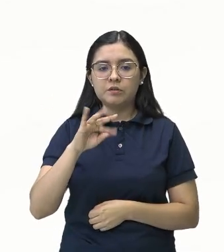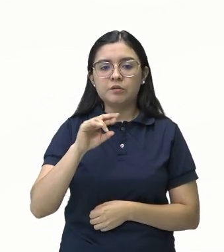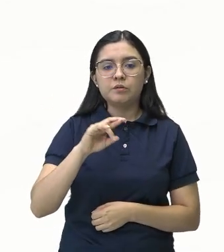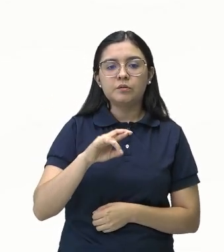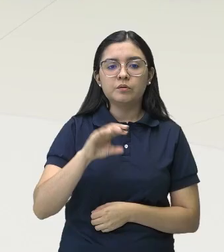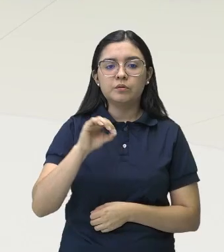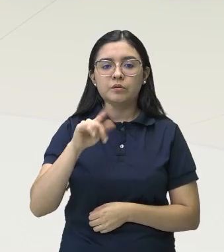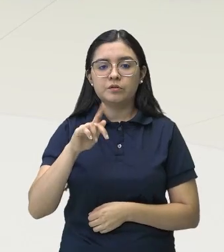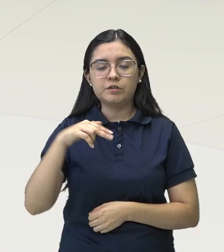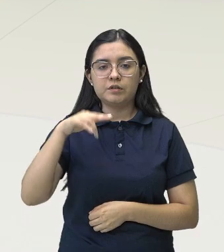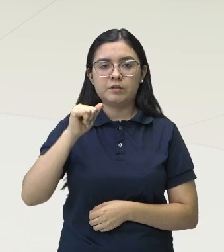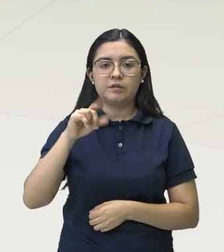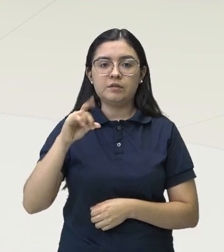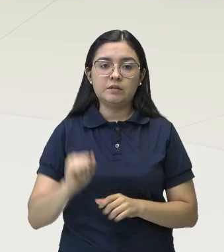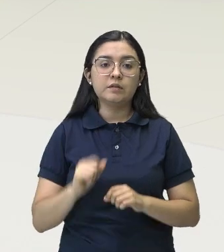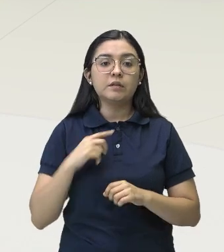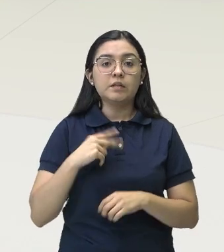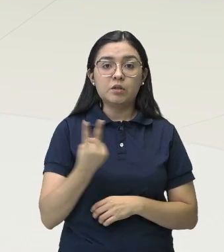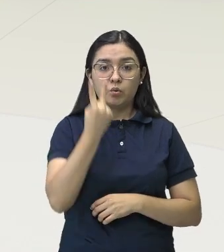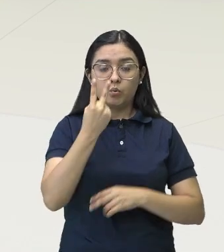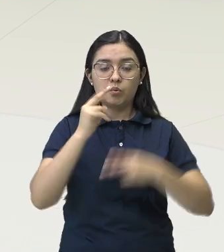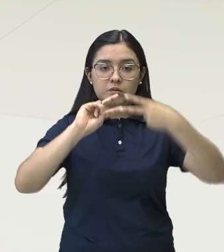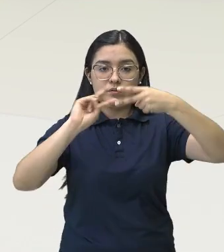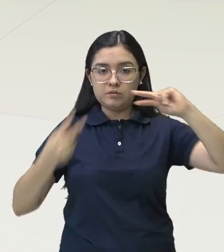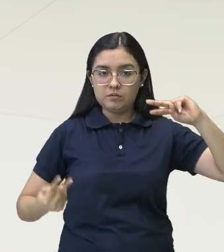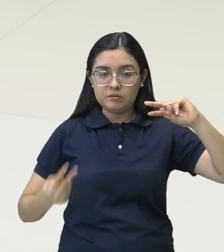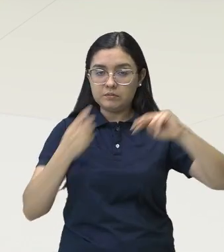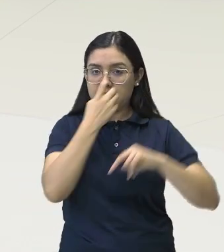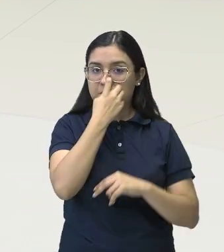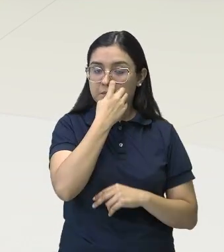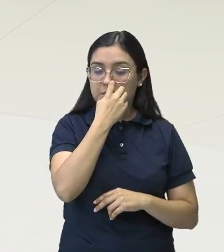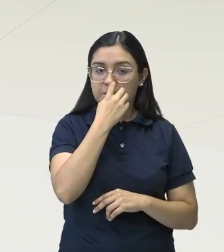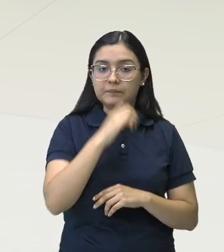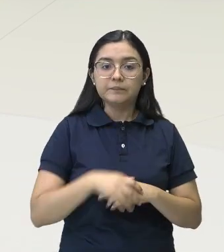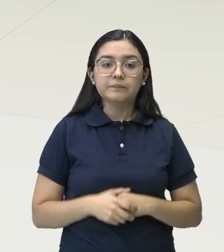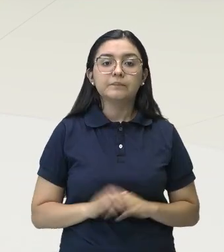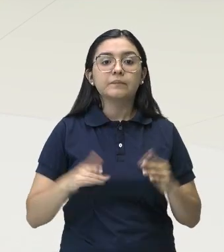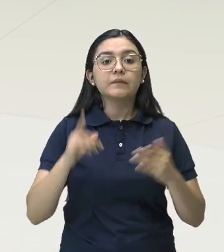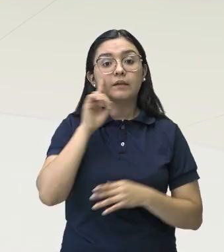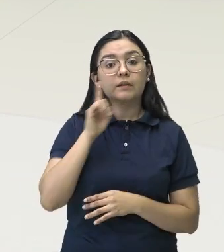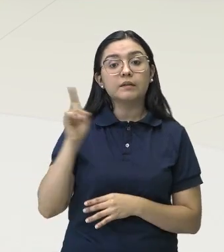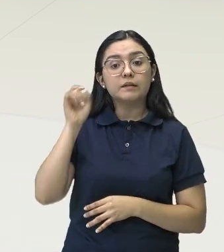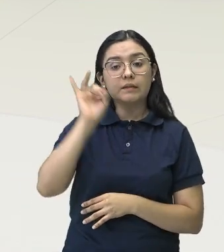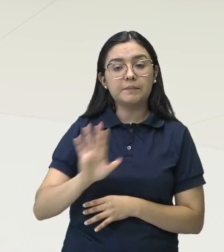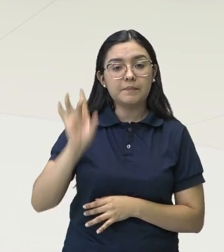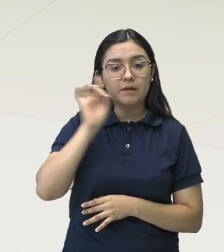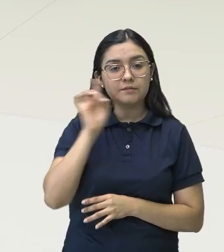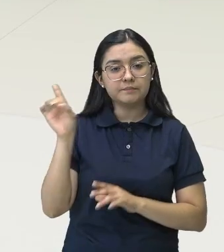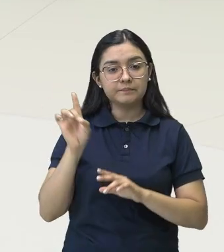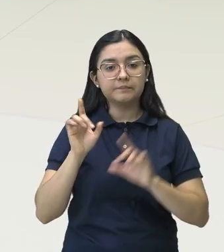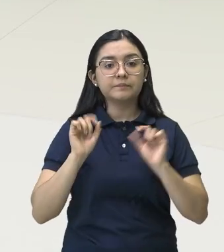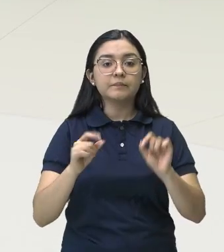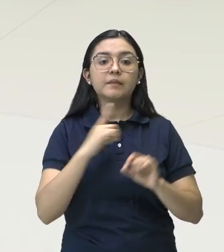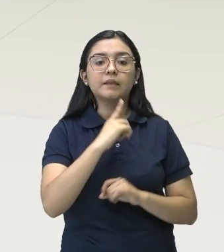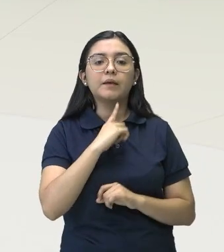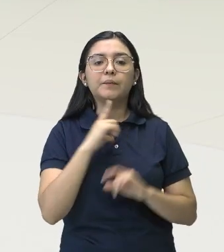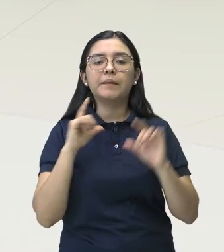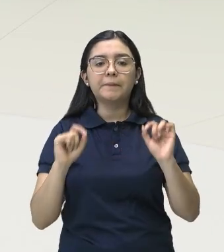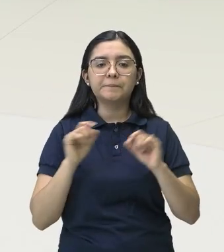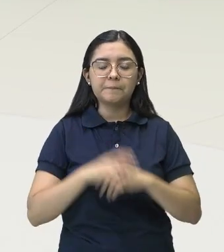da dupla hélice. Então, não é à toa aqui, nessa imagem que vocês estão vendo, que nós temos